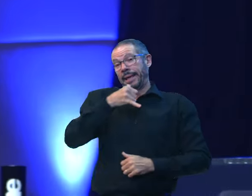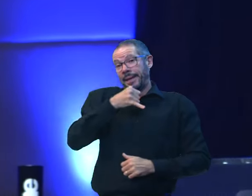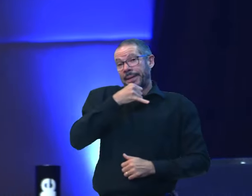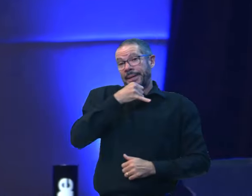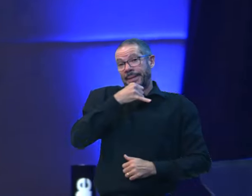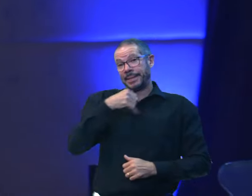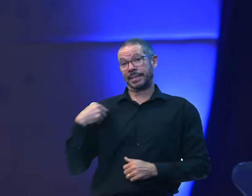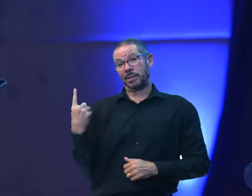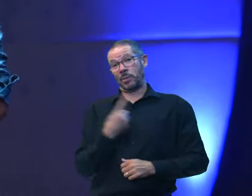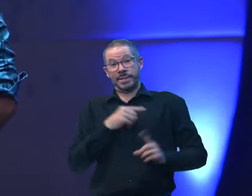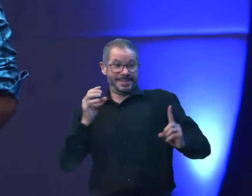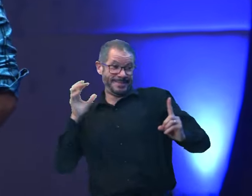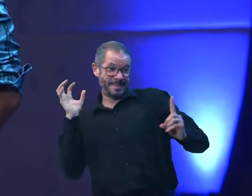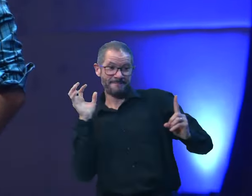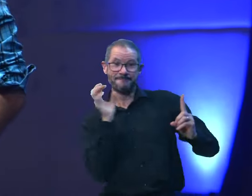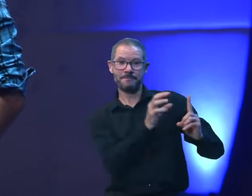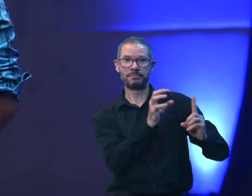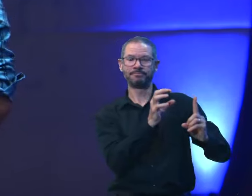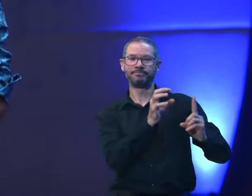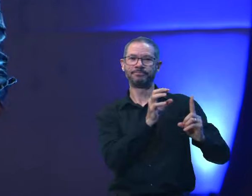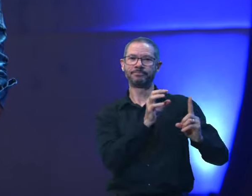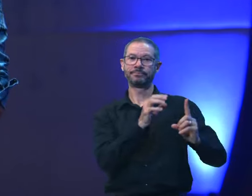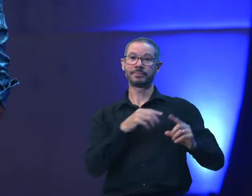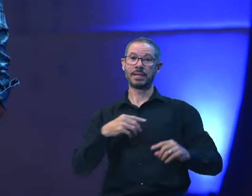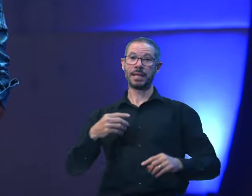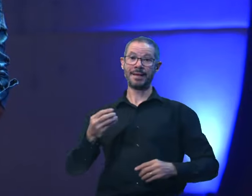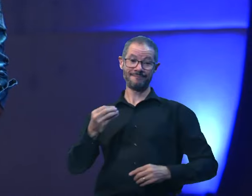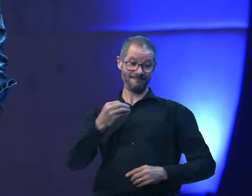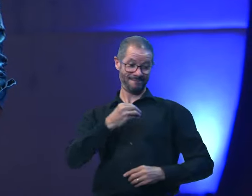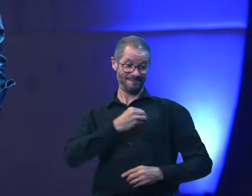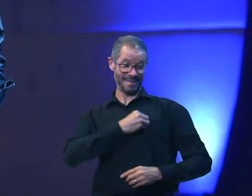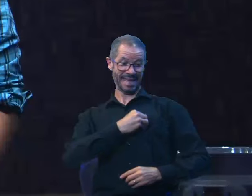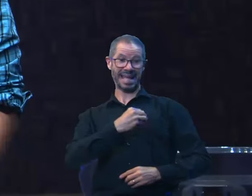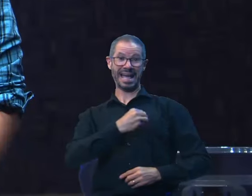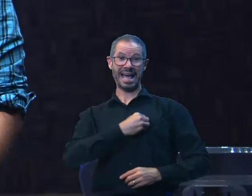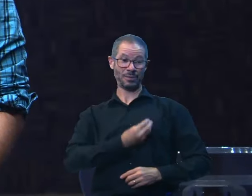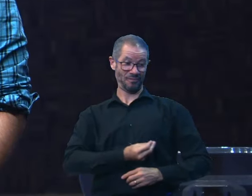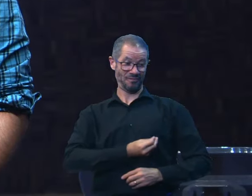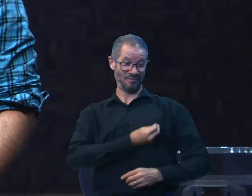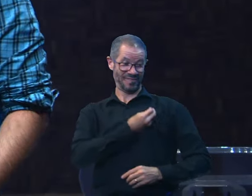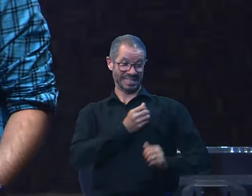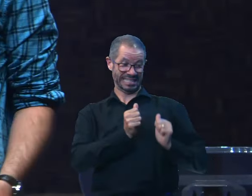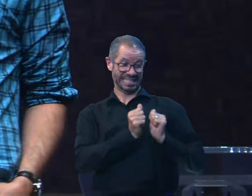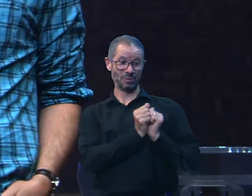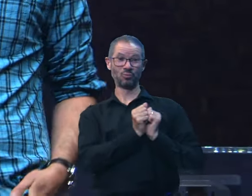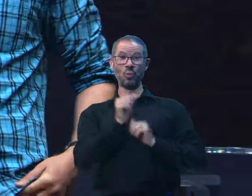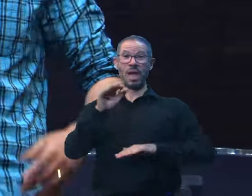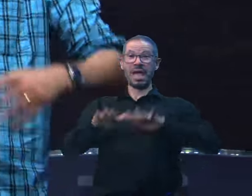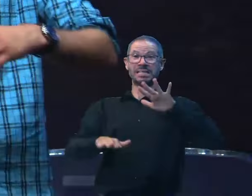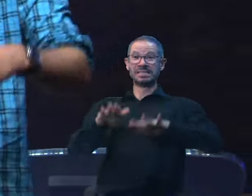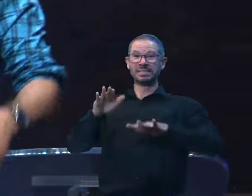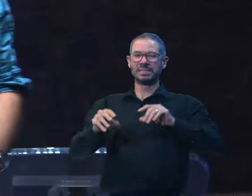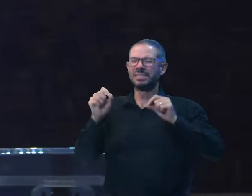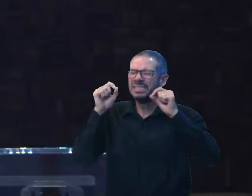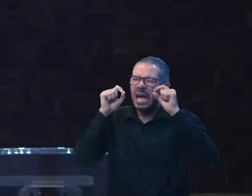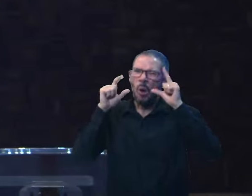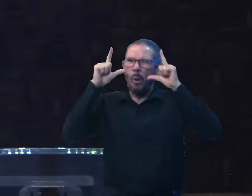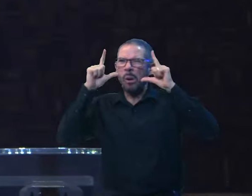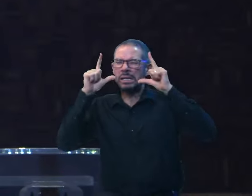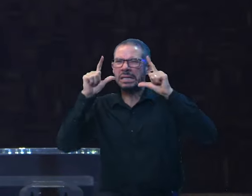Infelizmente nós ferimos. Isso faz parte de nós. Às vezes a gente acorda meio mais ou